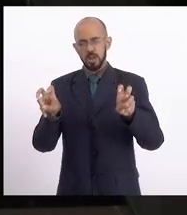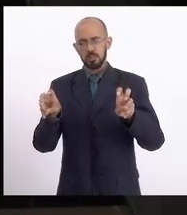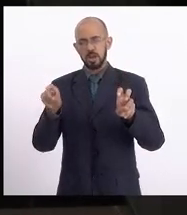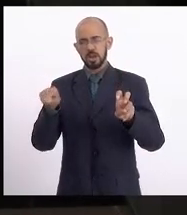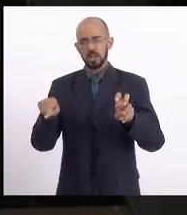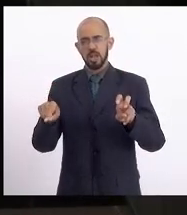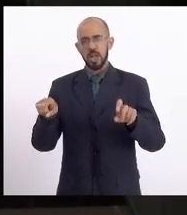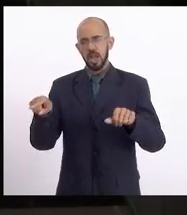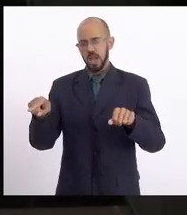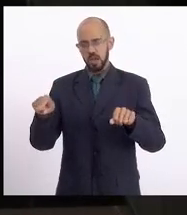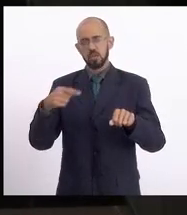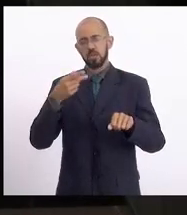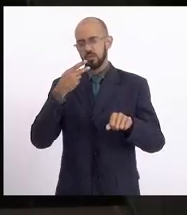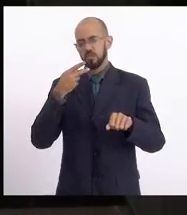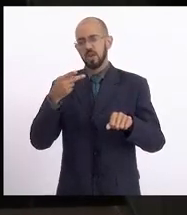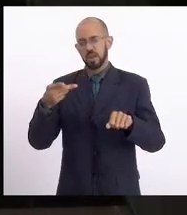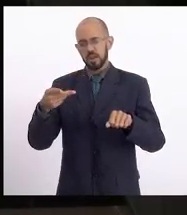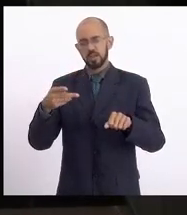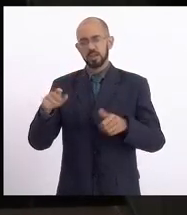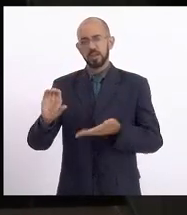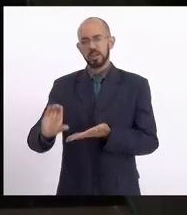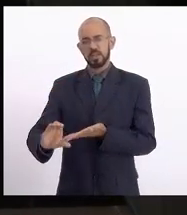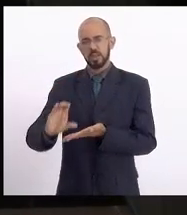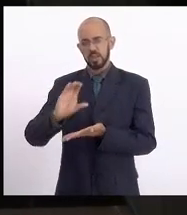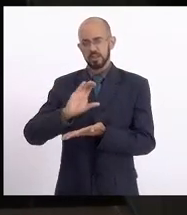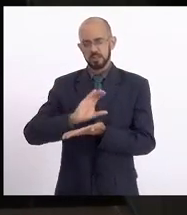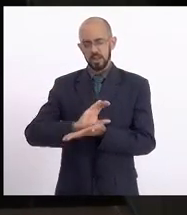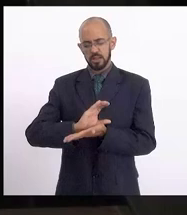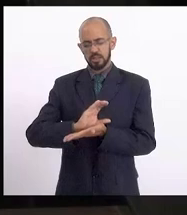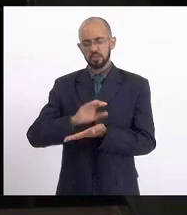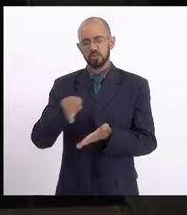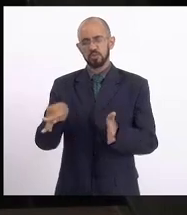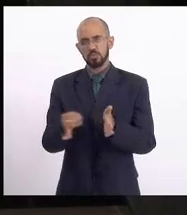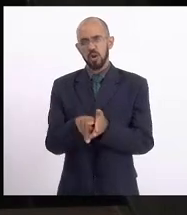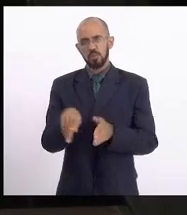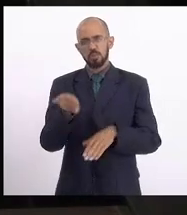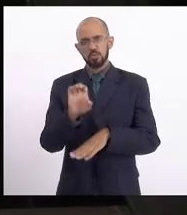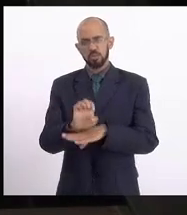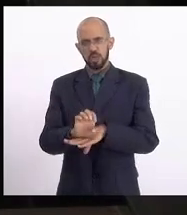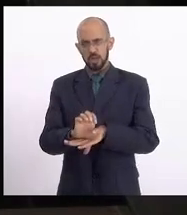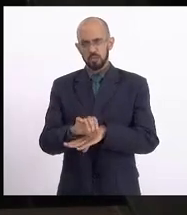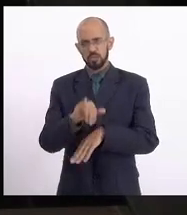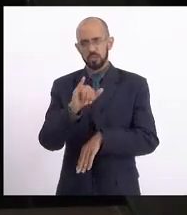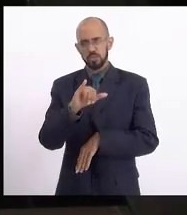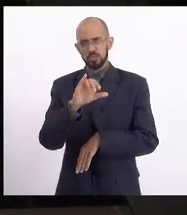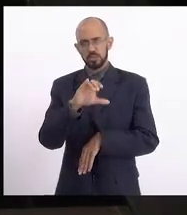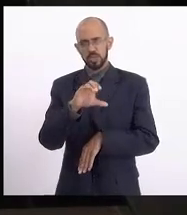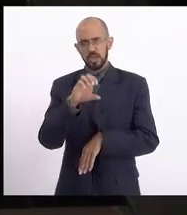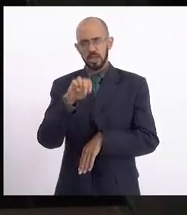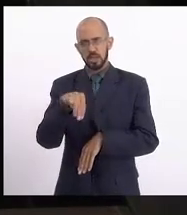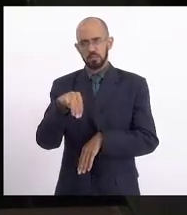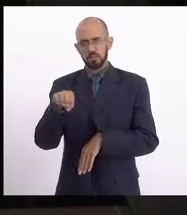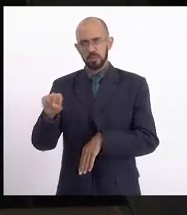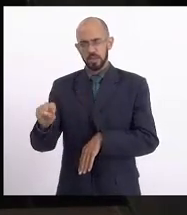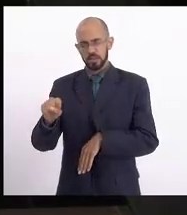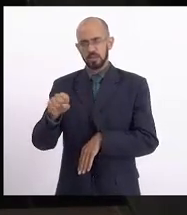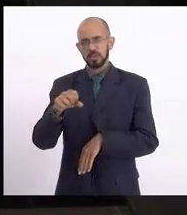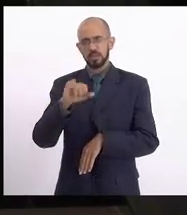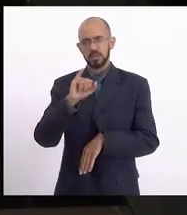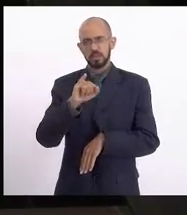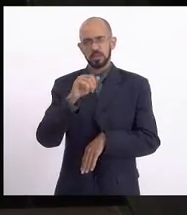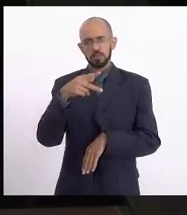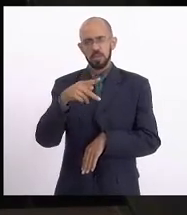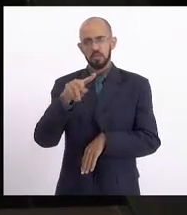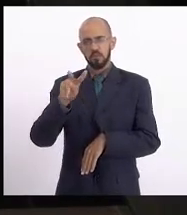tema que eu citei das receitas do Estado. Receitas de ICMS, de IPVA,